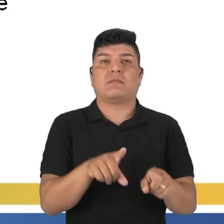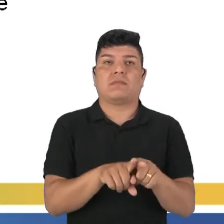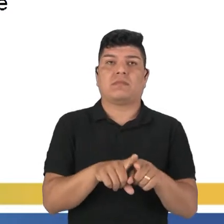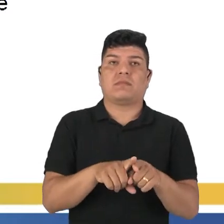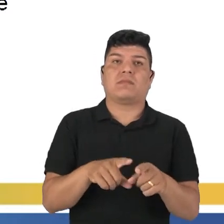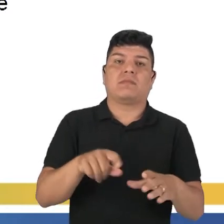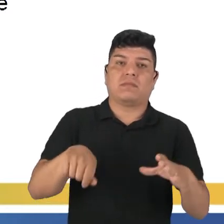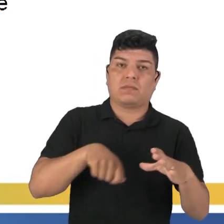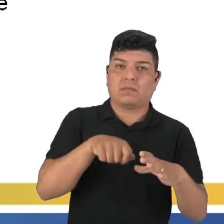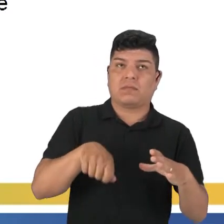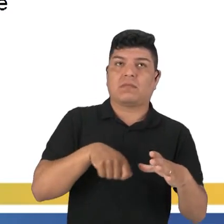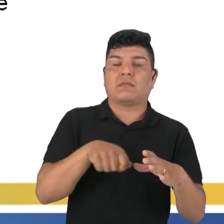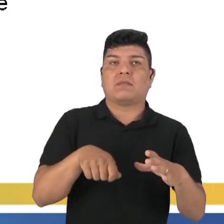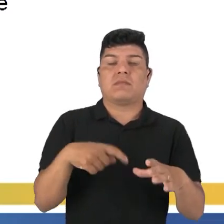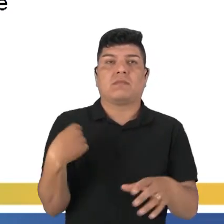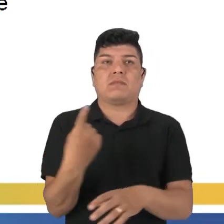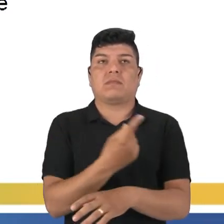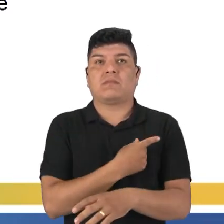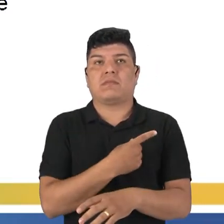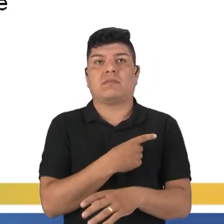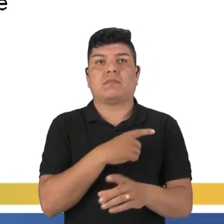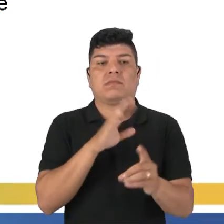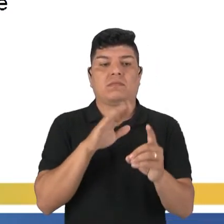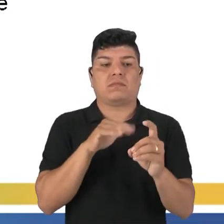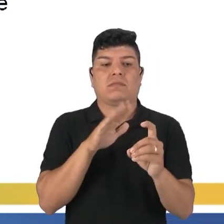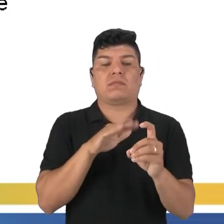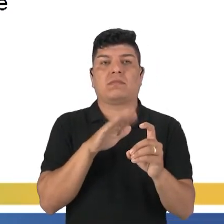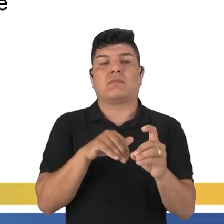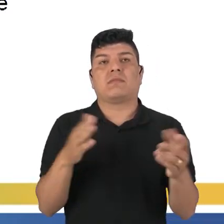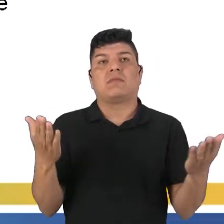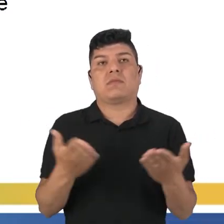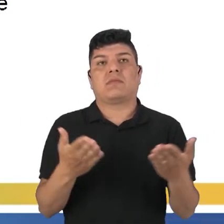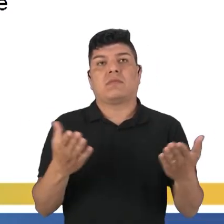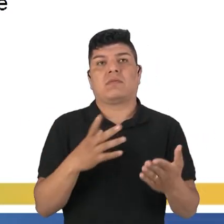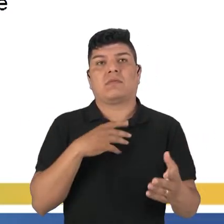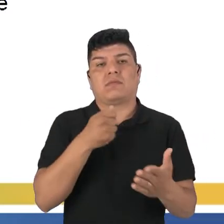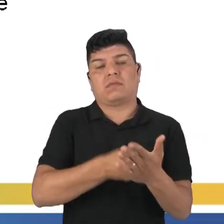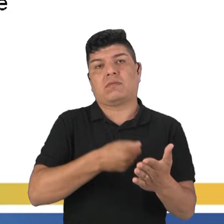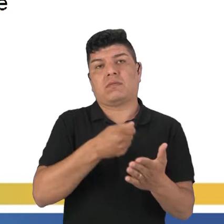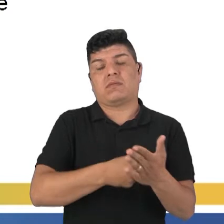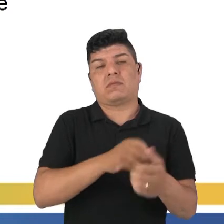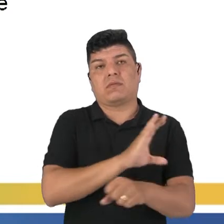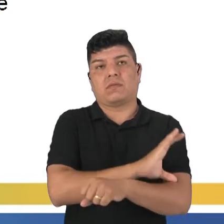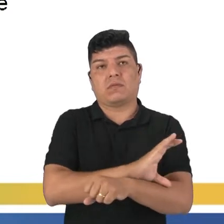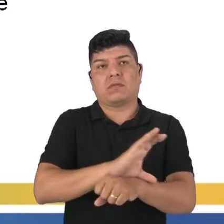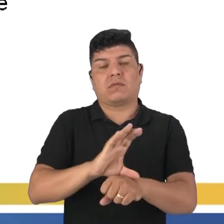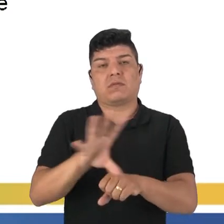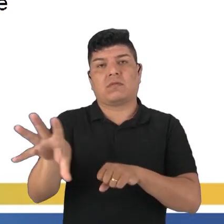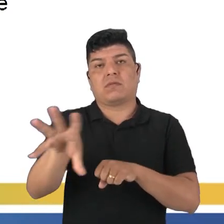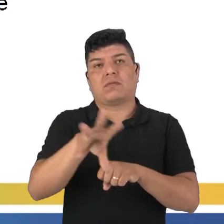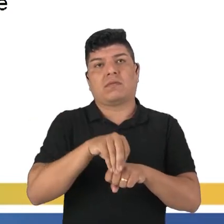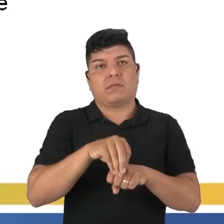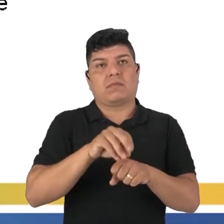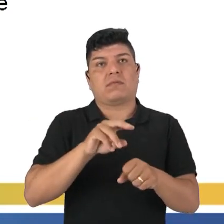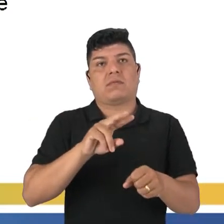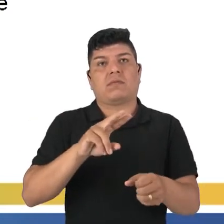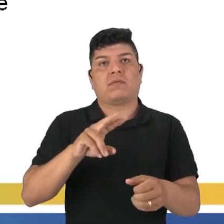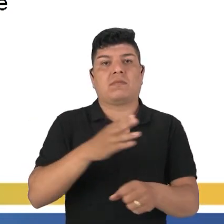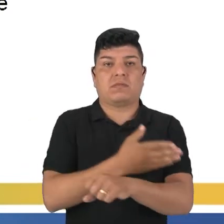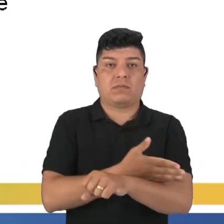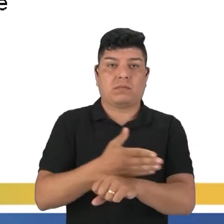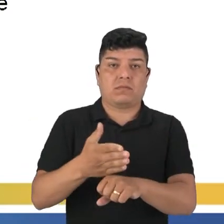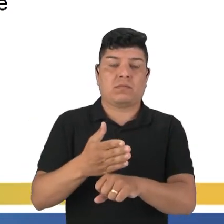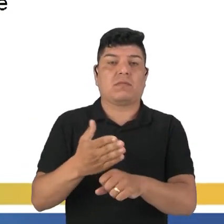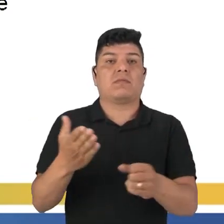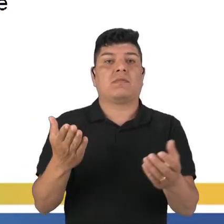alimentações e culinárias, dos nossos mitos. Mantemos ainda hoje nossa resistência cultural com os conhecimentos tradicionais,